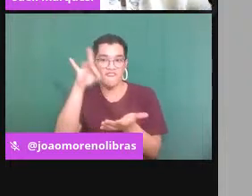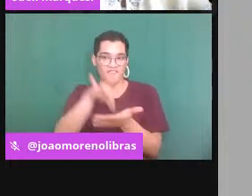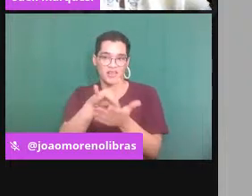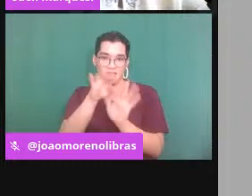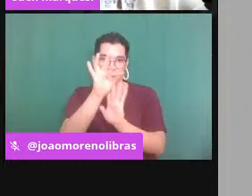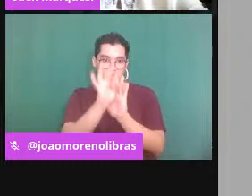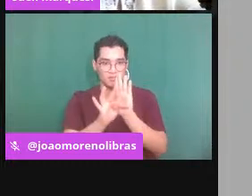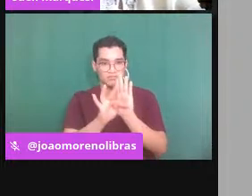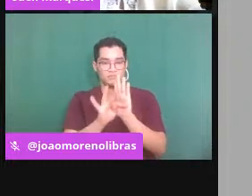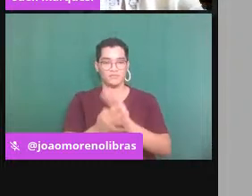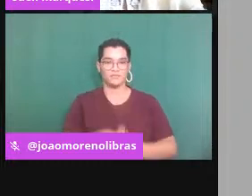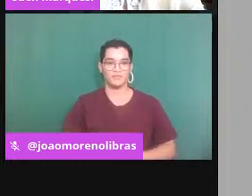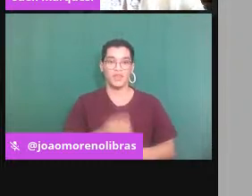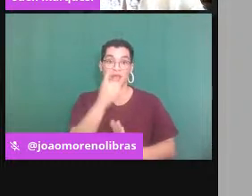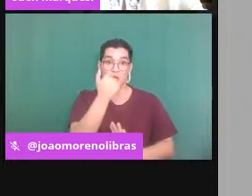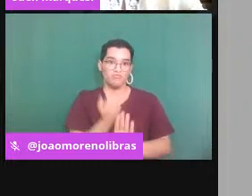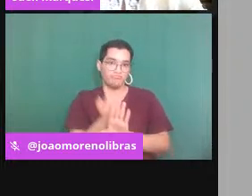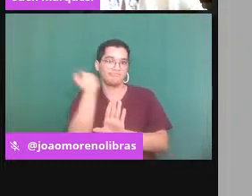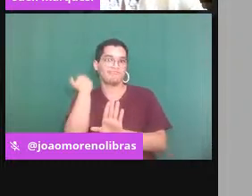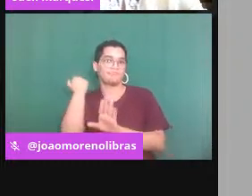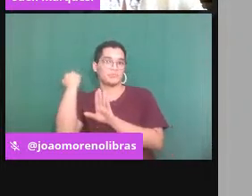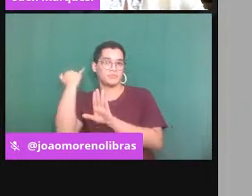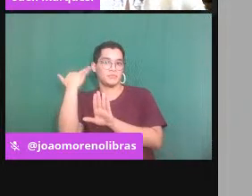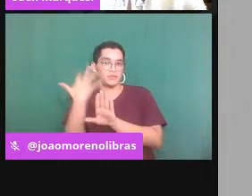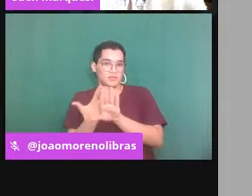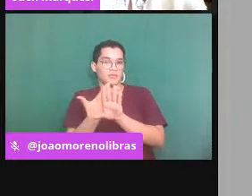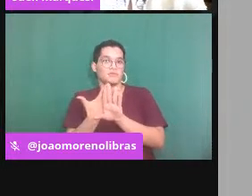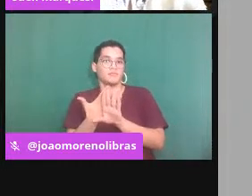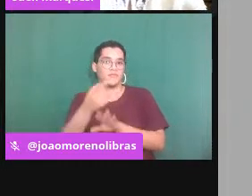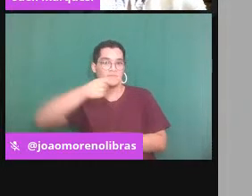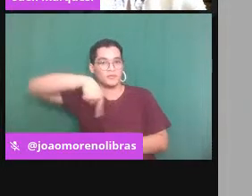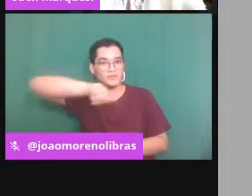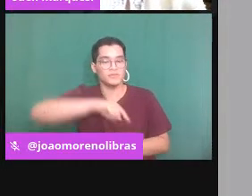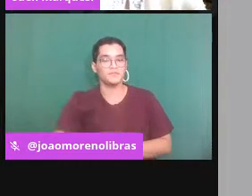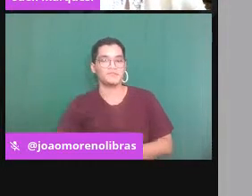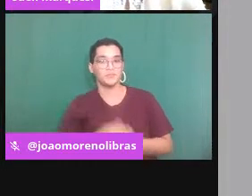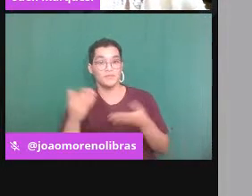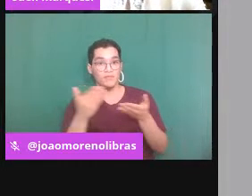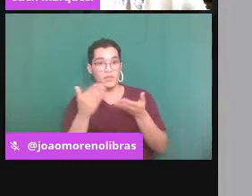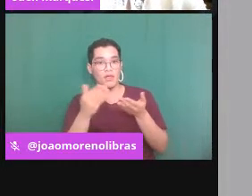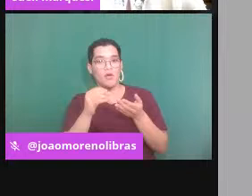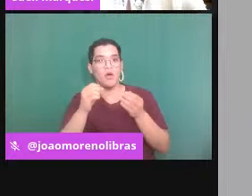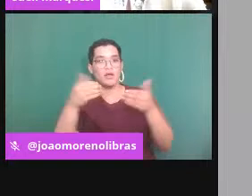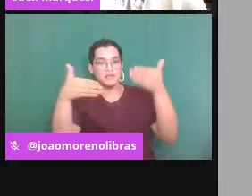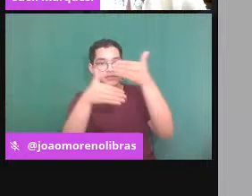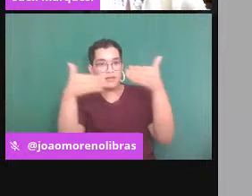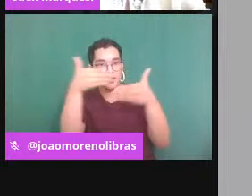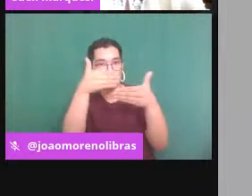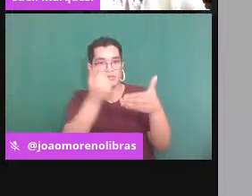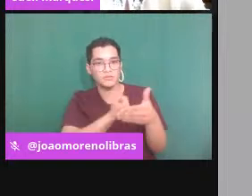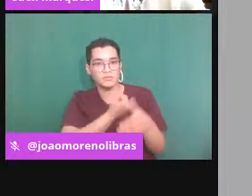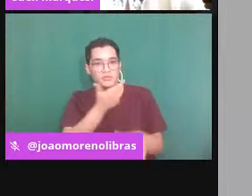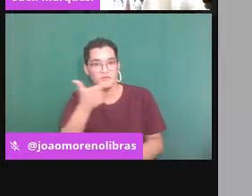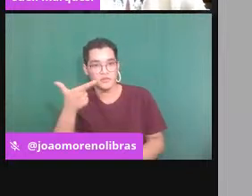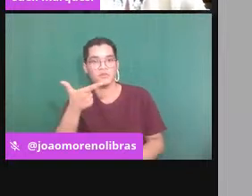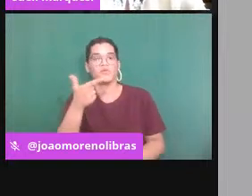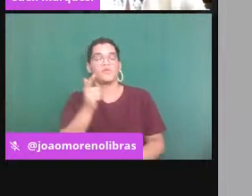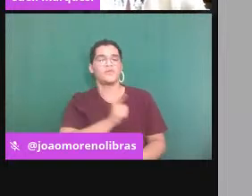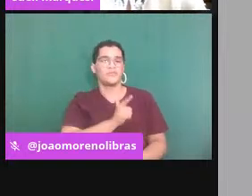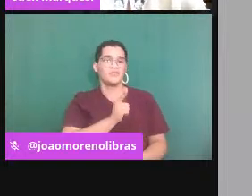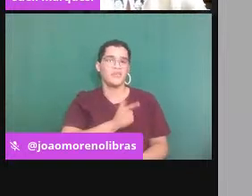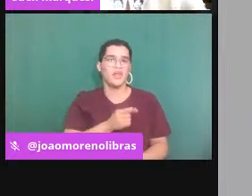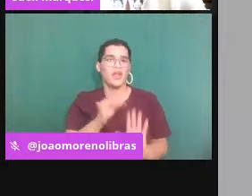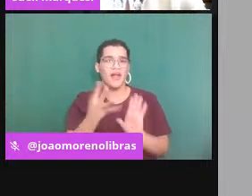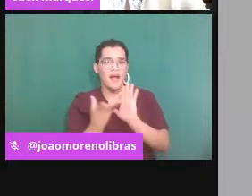né? Então, nas teorias de texto, como está aí no slide 22, a abordagem se dá do contexto, né,